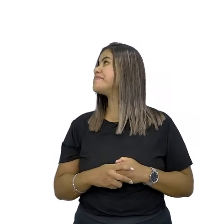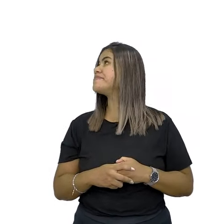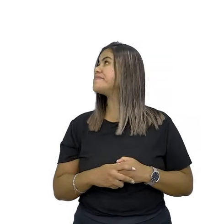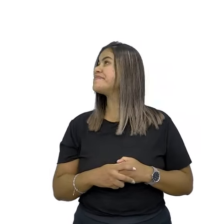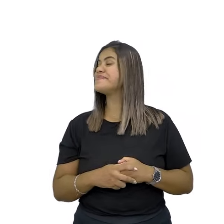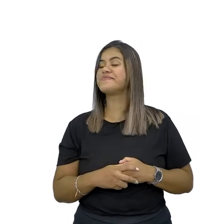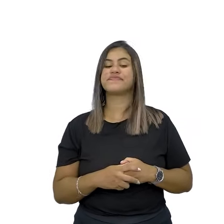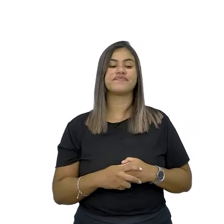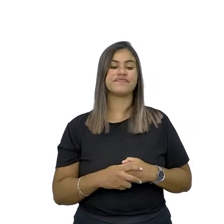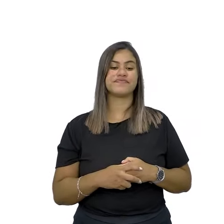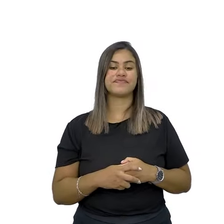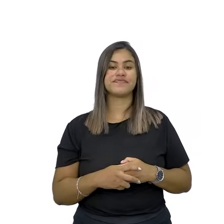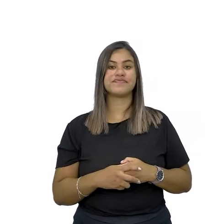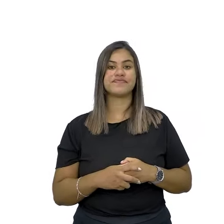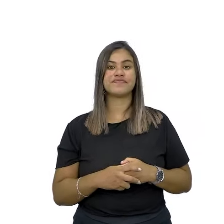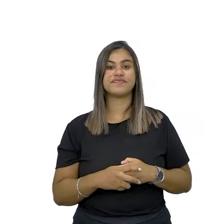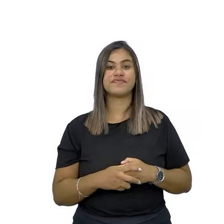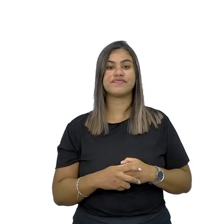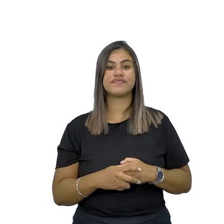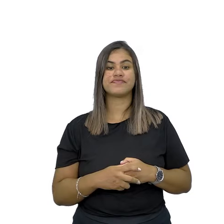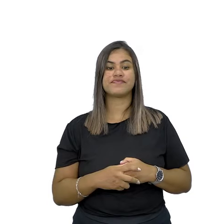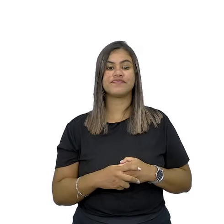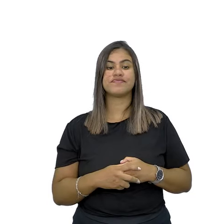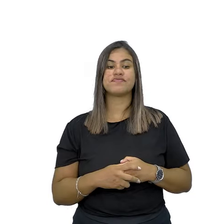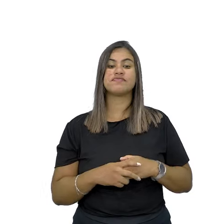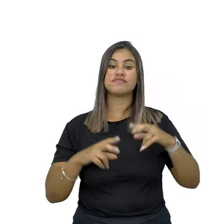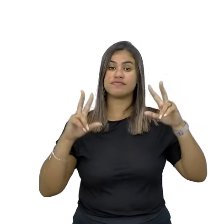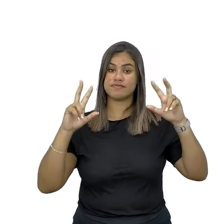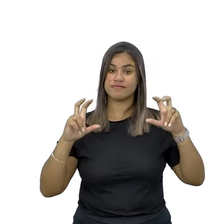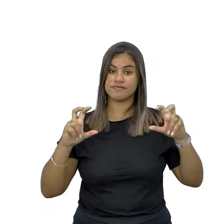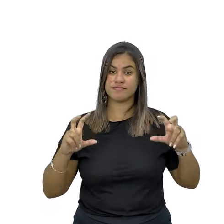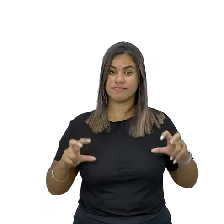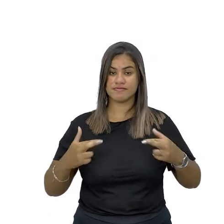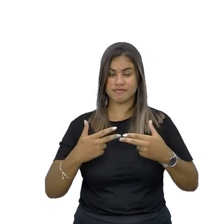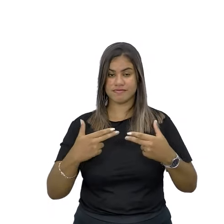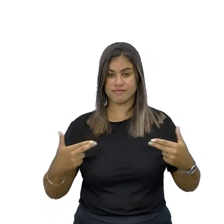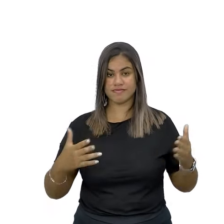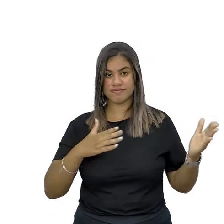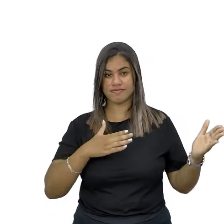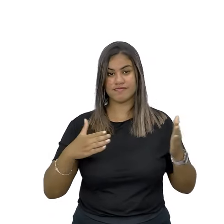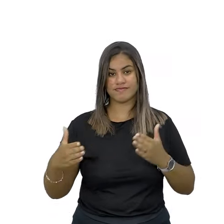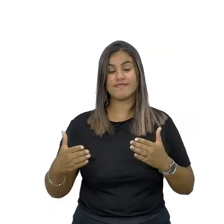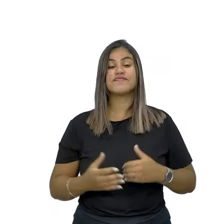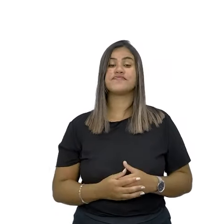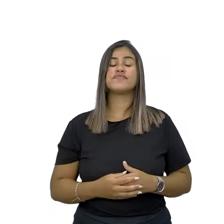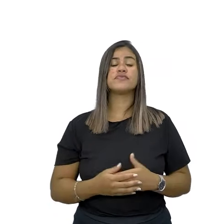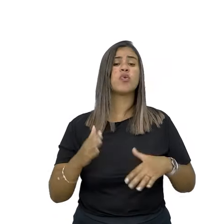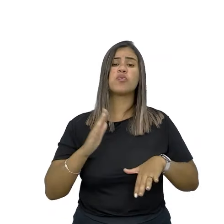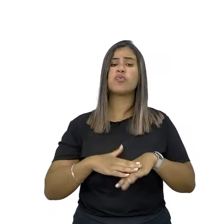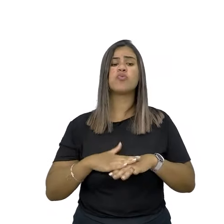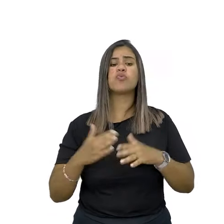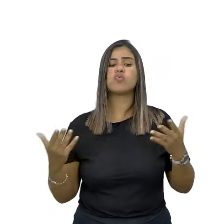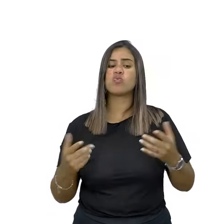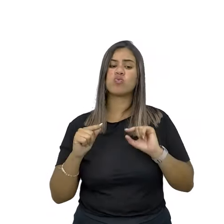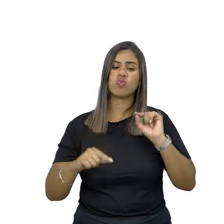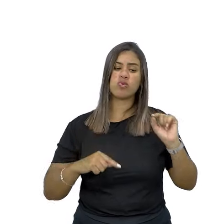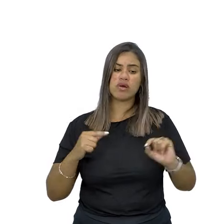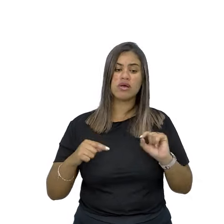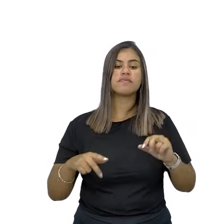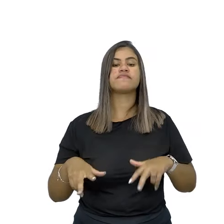é fazer essa sistematização do que a gente viu hoje. Então, o que a gente fez? Revisamos